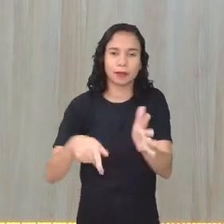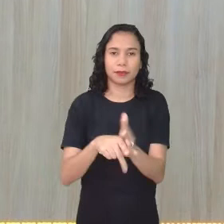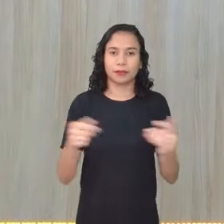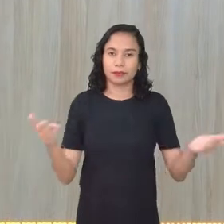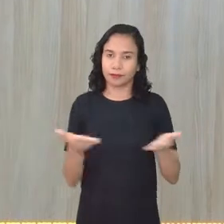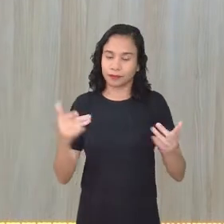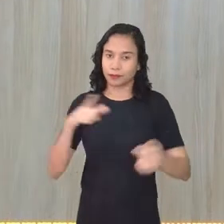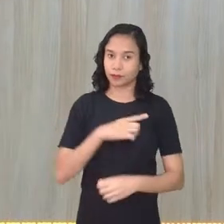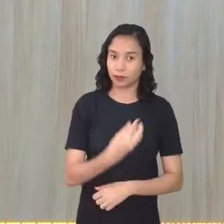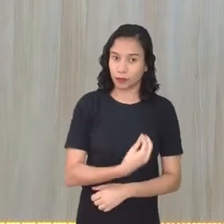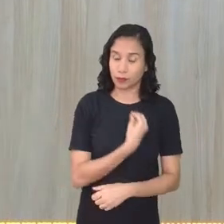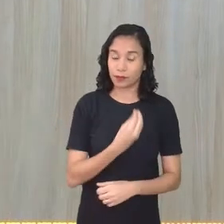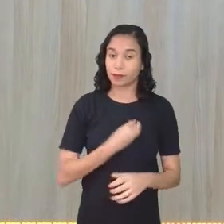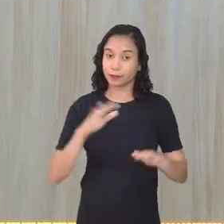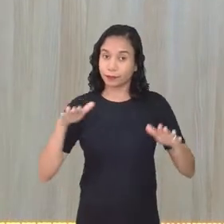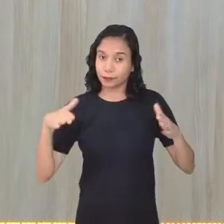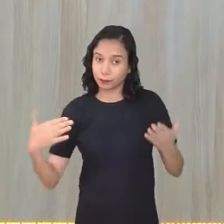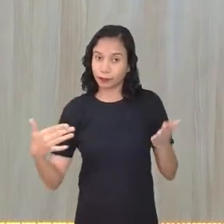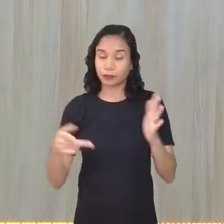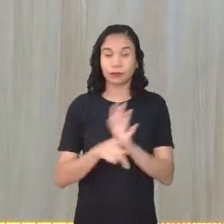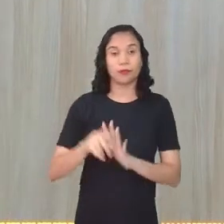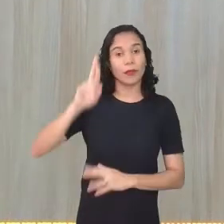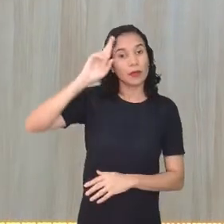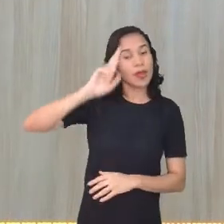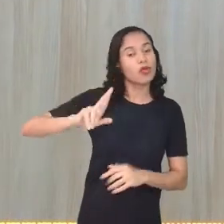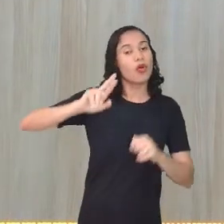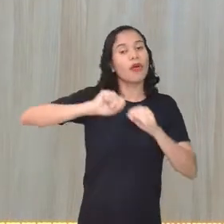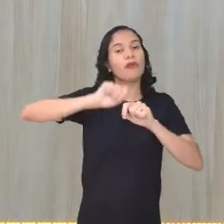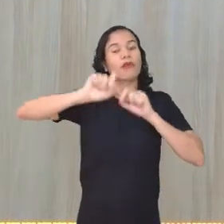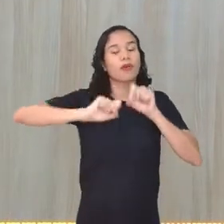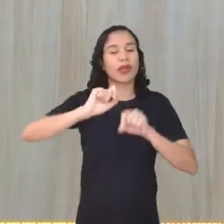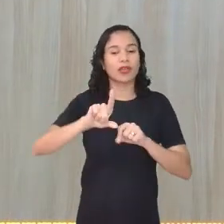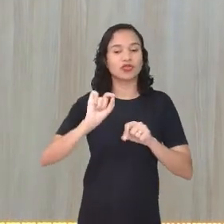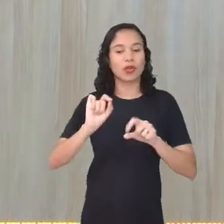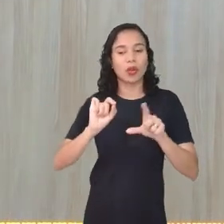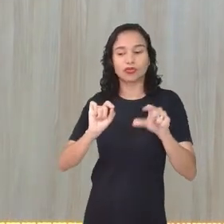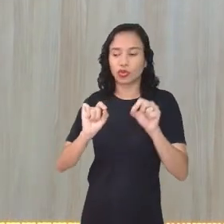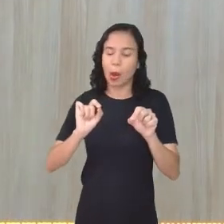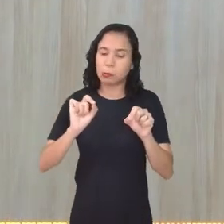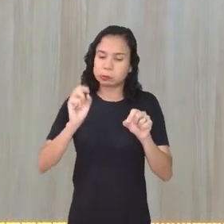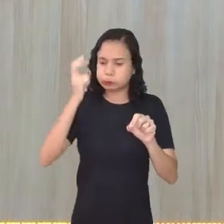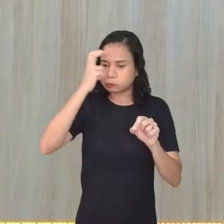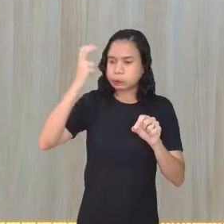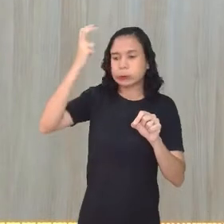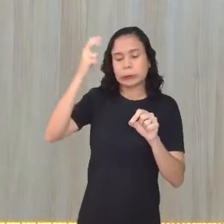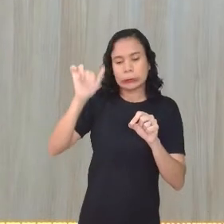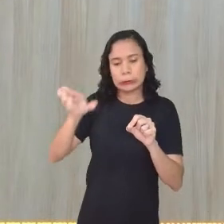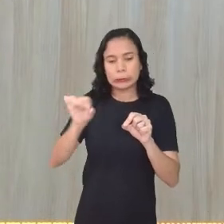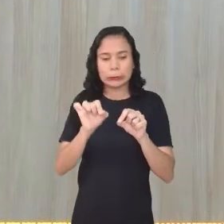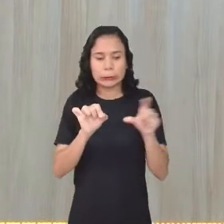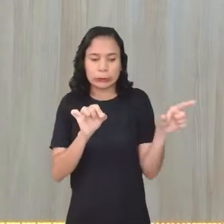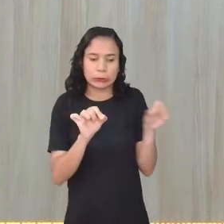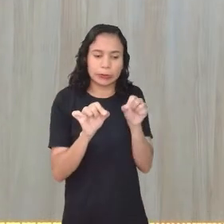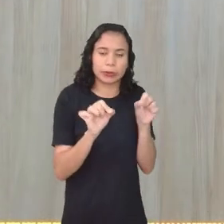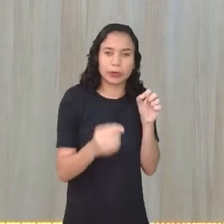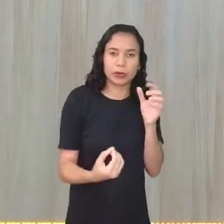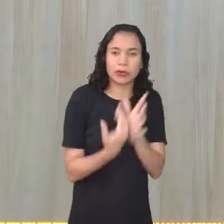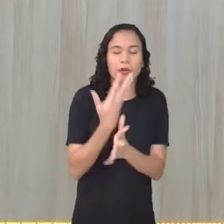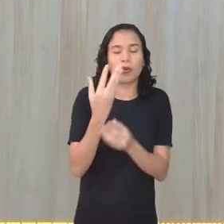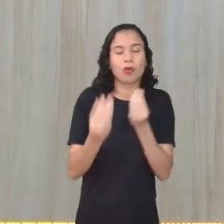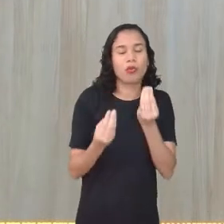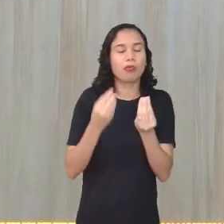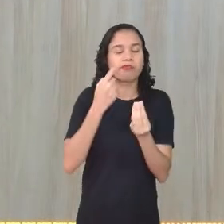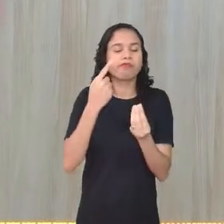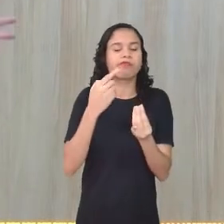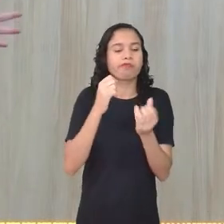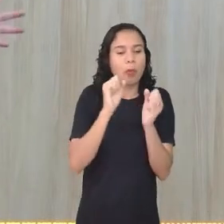hoje. Então, o diretor, ele faz essas escolhas bem sábias, assim, fazendo um filtro entre